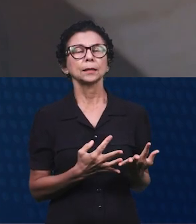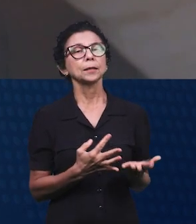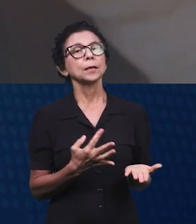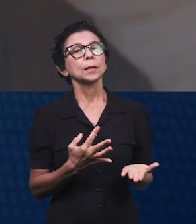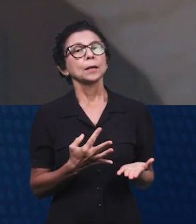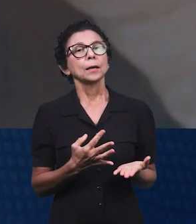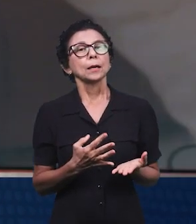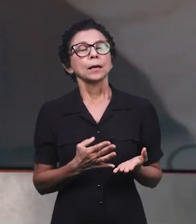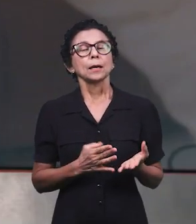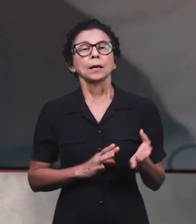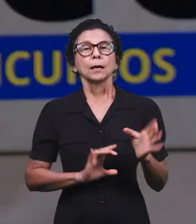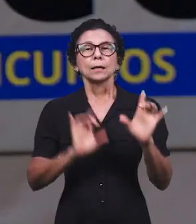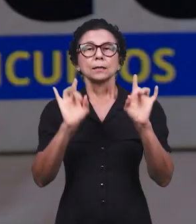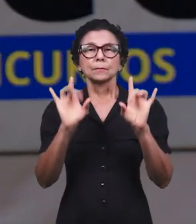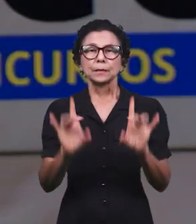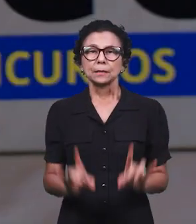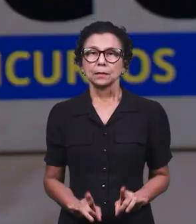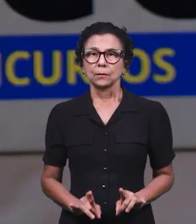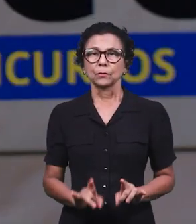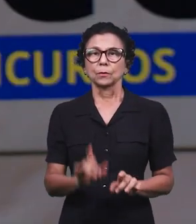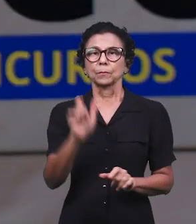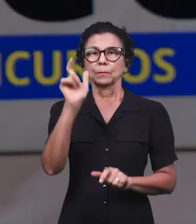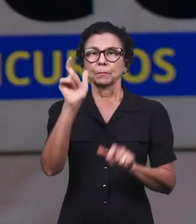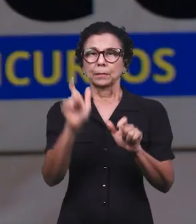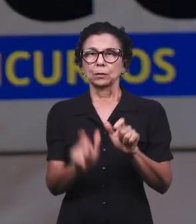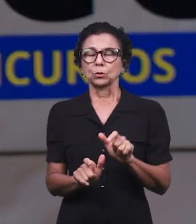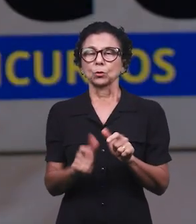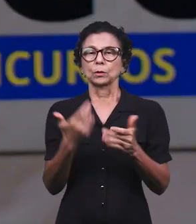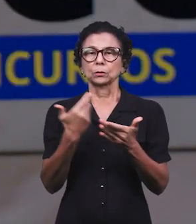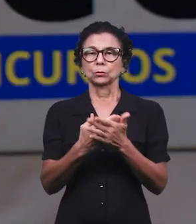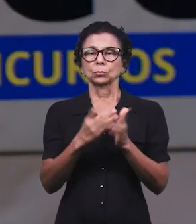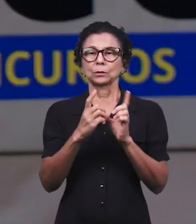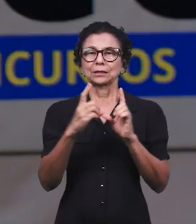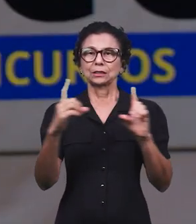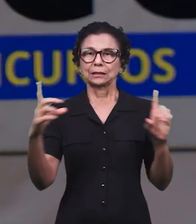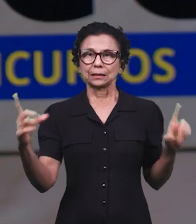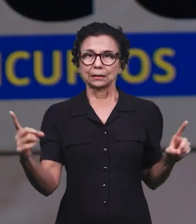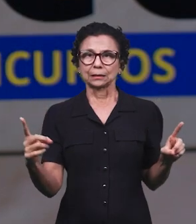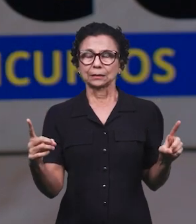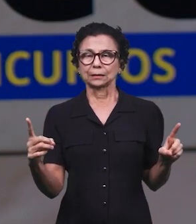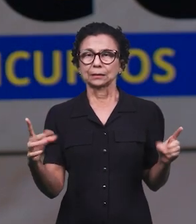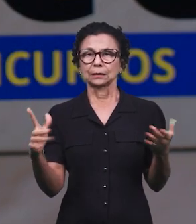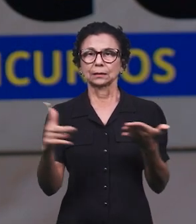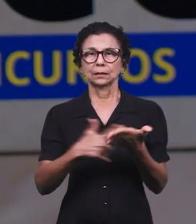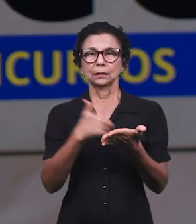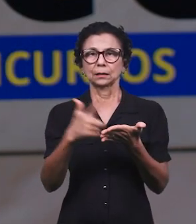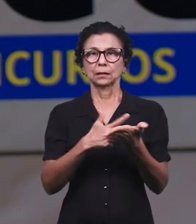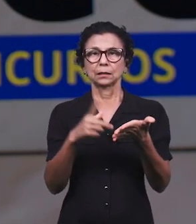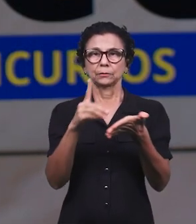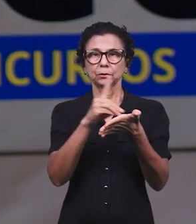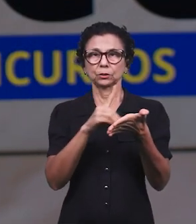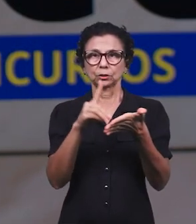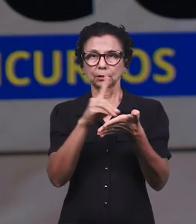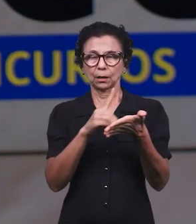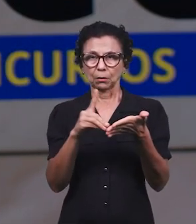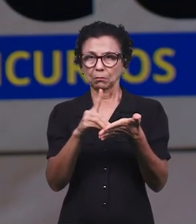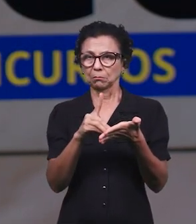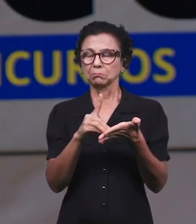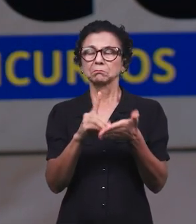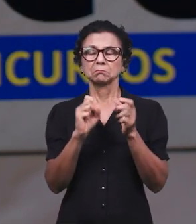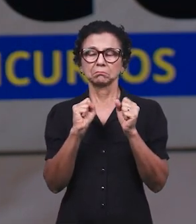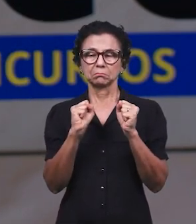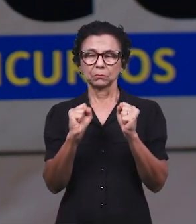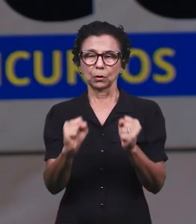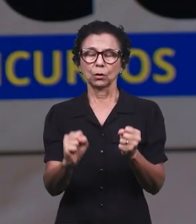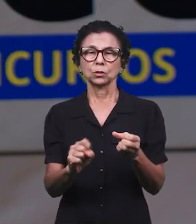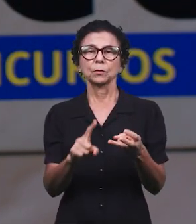quem estuda à distância. Você pode ter ali os livros digitais à disposição para você estudar. Você tem